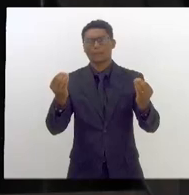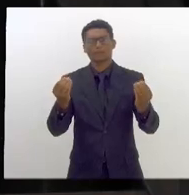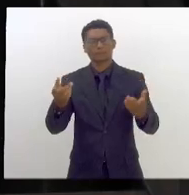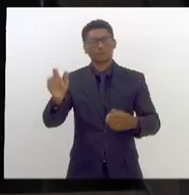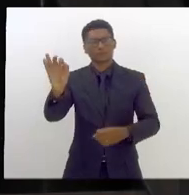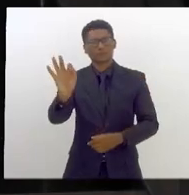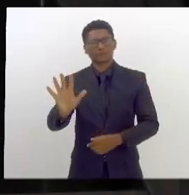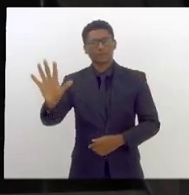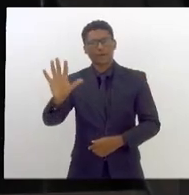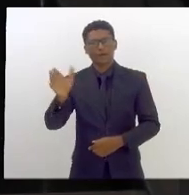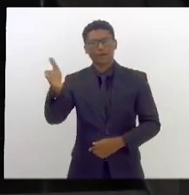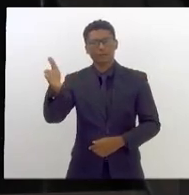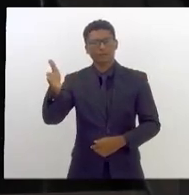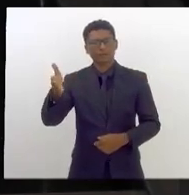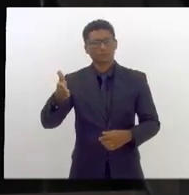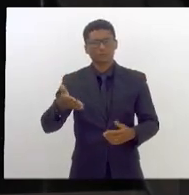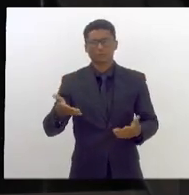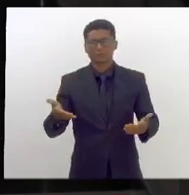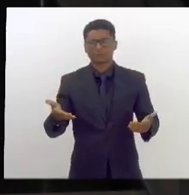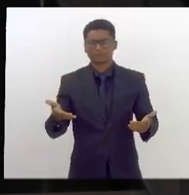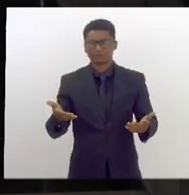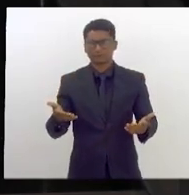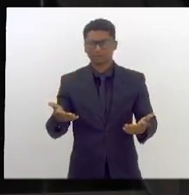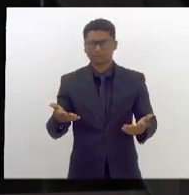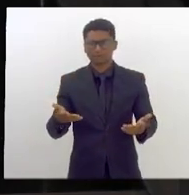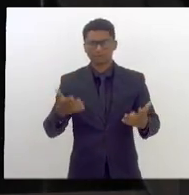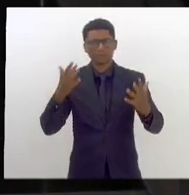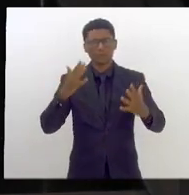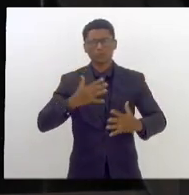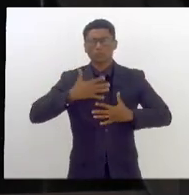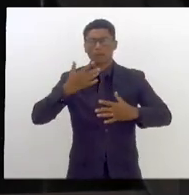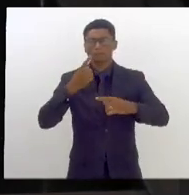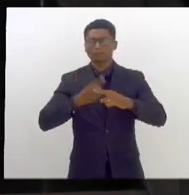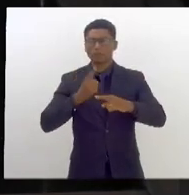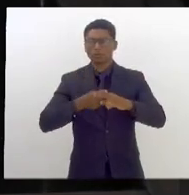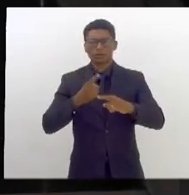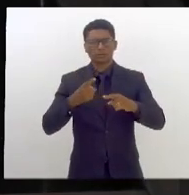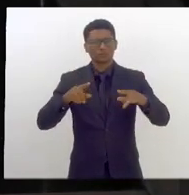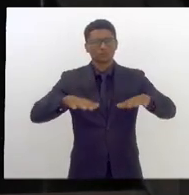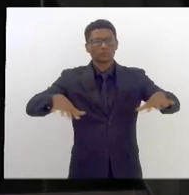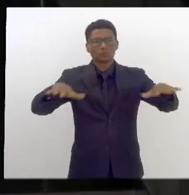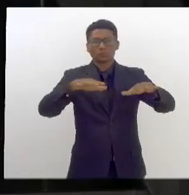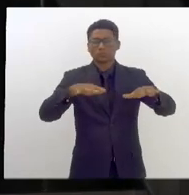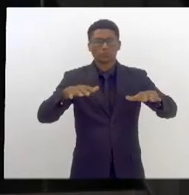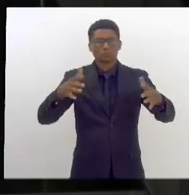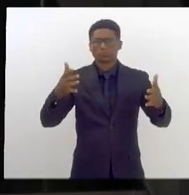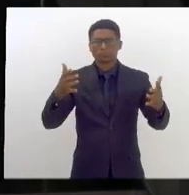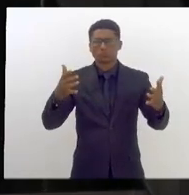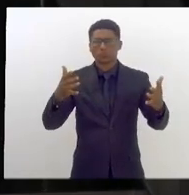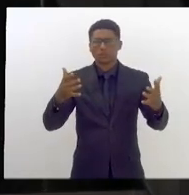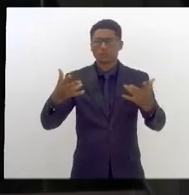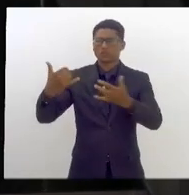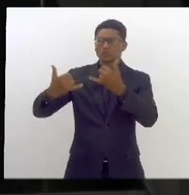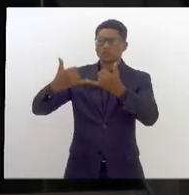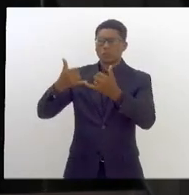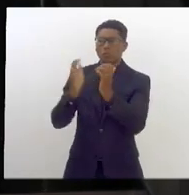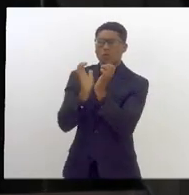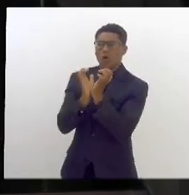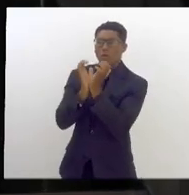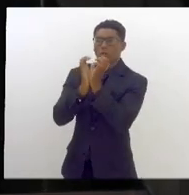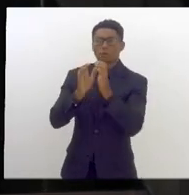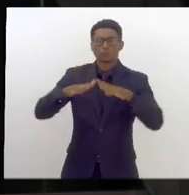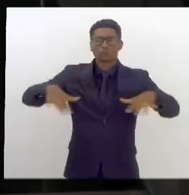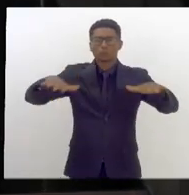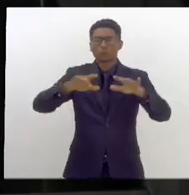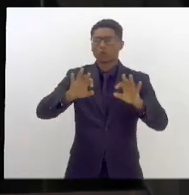não é surpreendente com a tônica do governo mas surpreendente que aconteceu de surpresa né durante o jogo da copa do mundo do